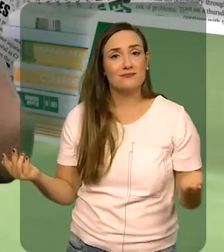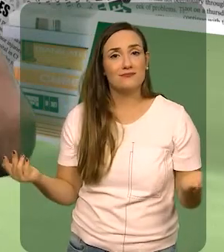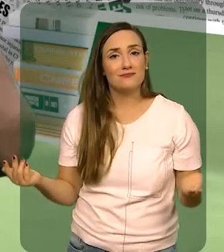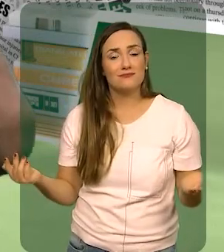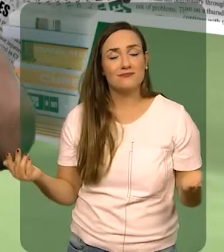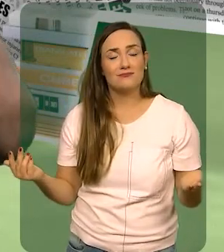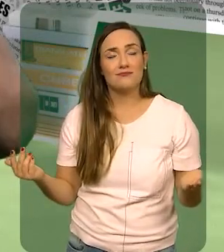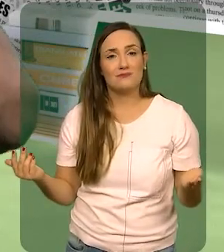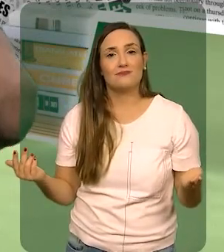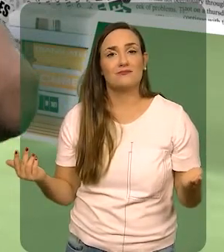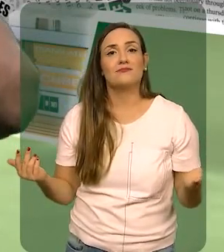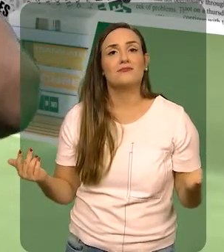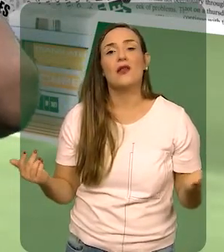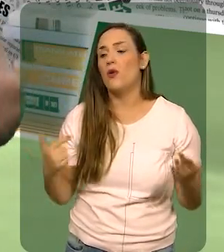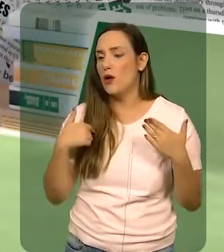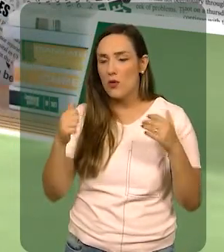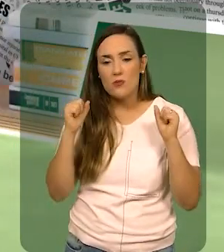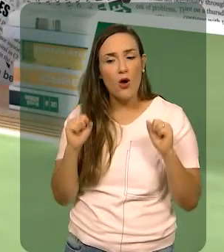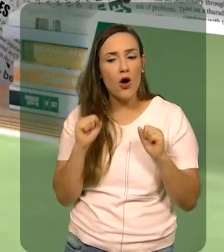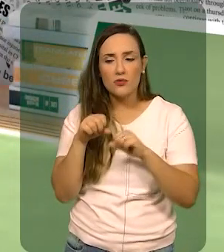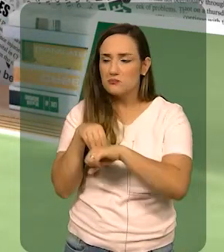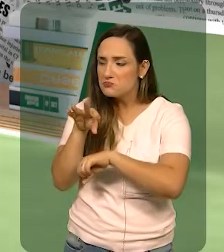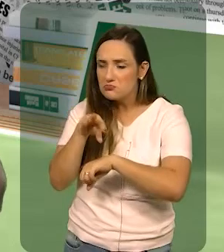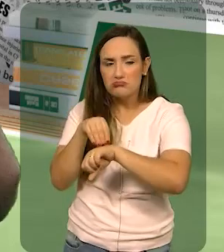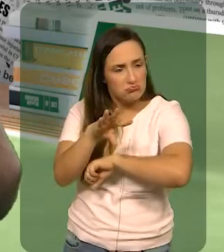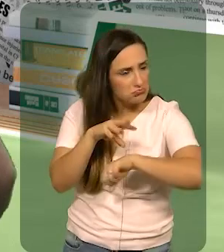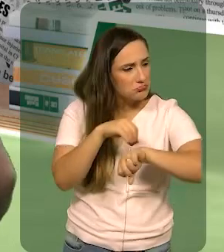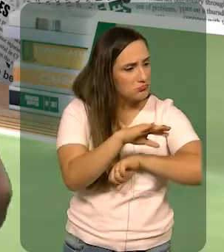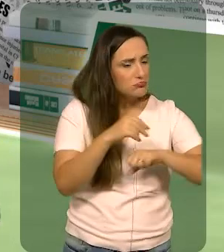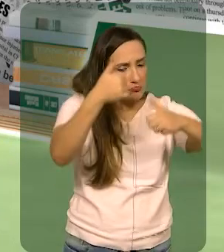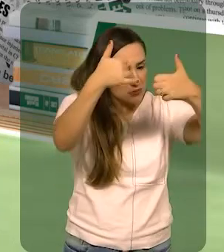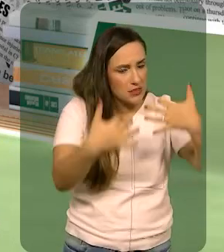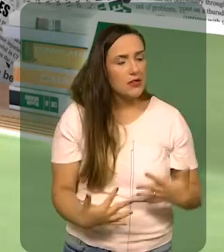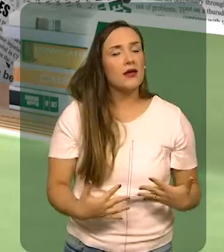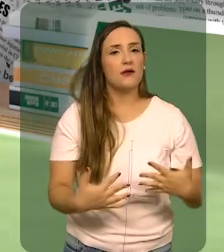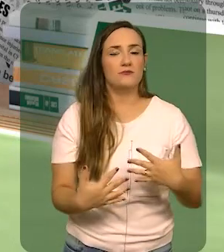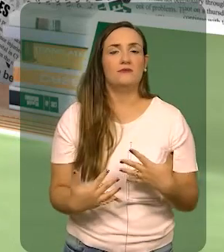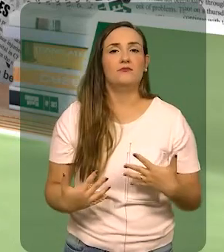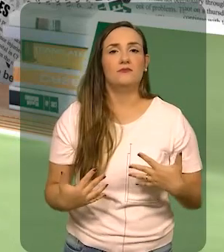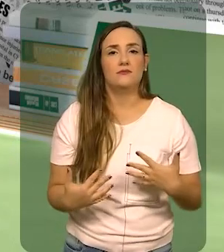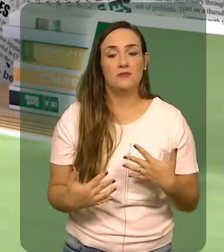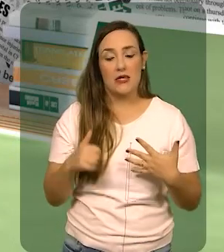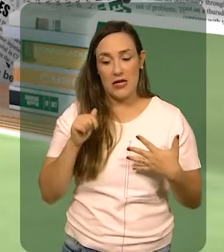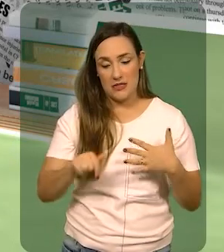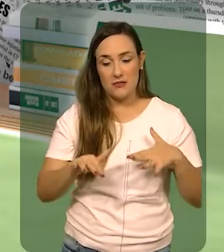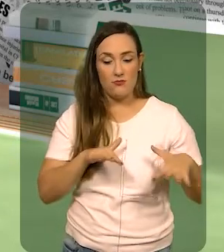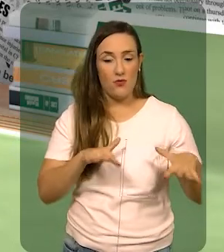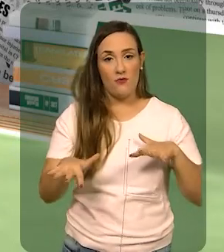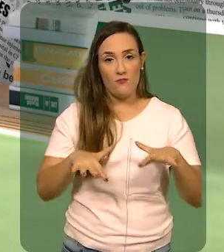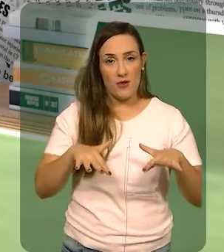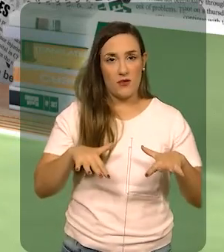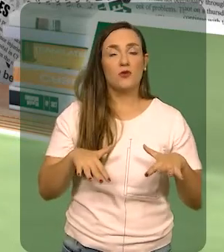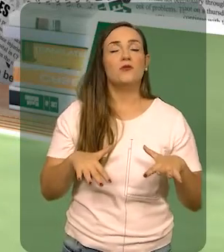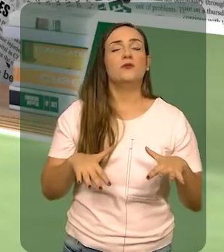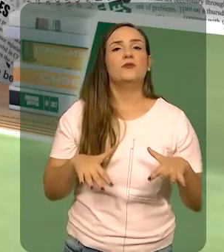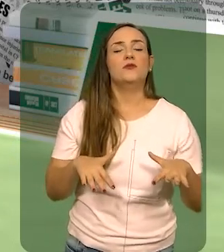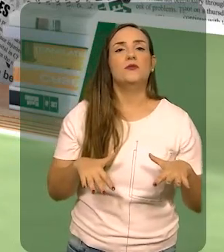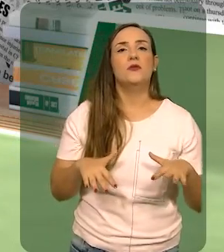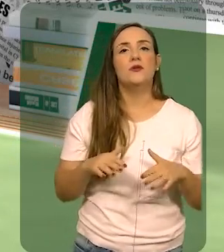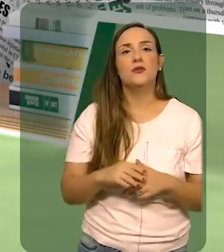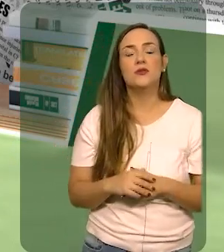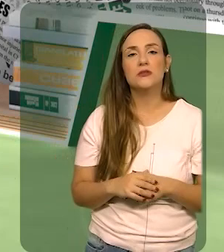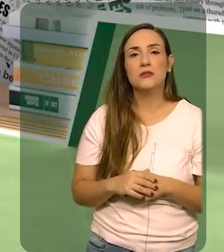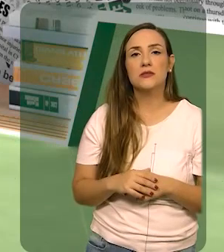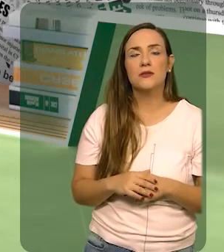né, poderia disseminar mais essas informações a respeito da minha realidade. O movimento, ele foi